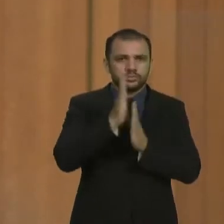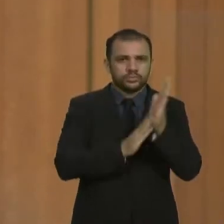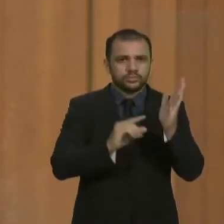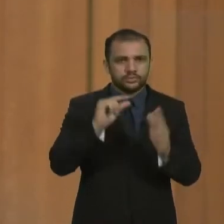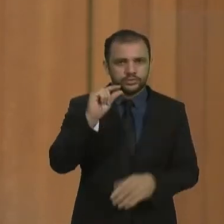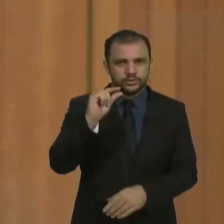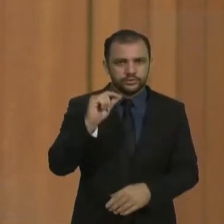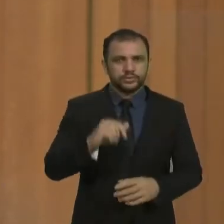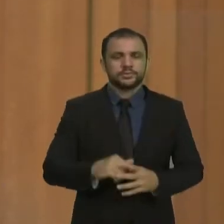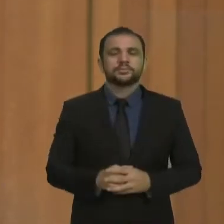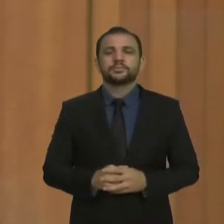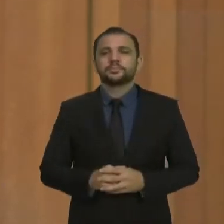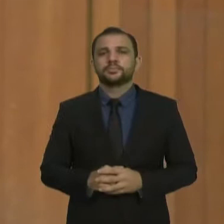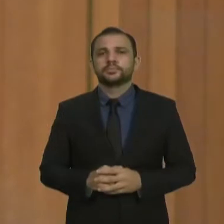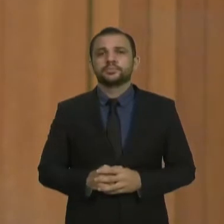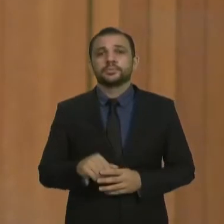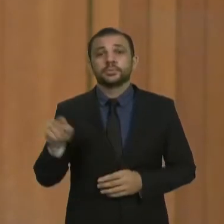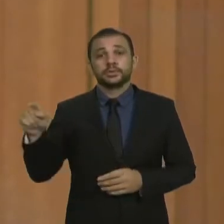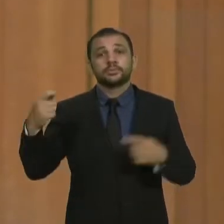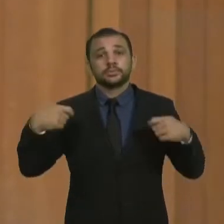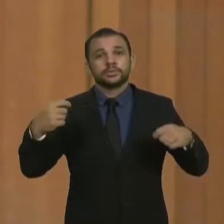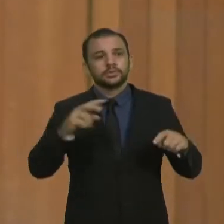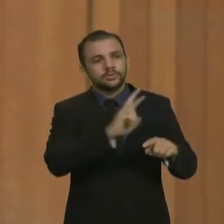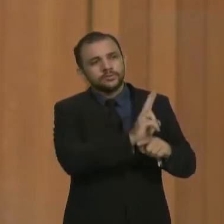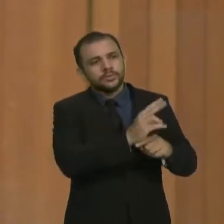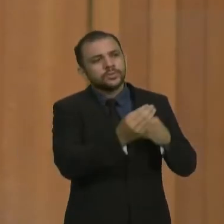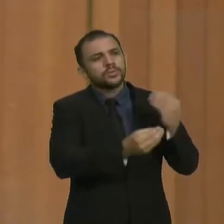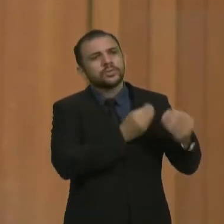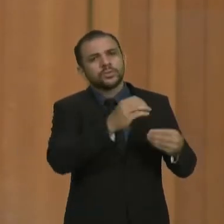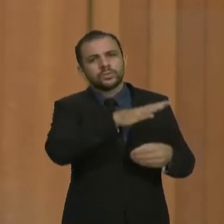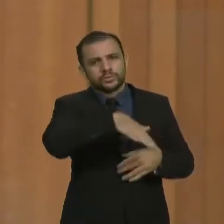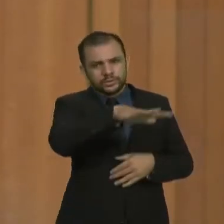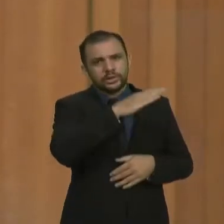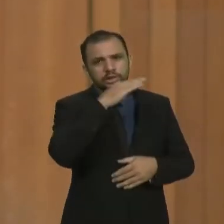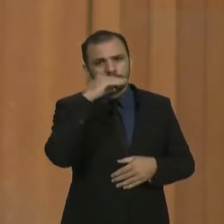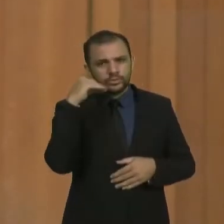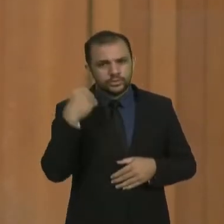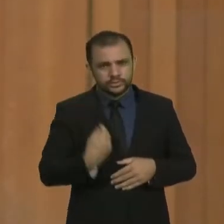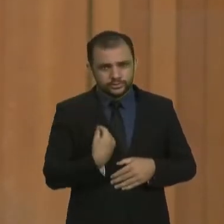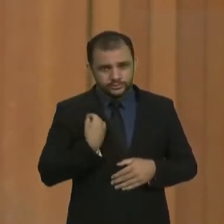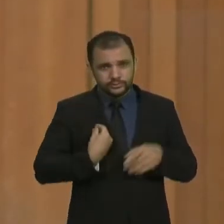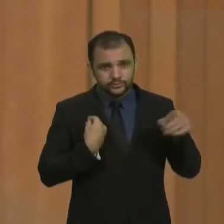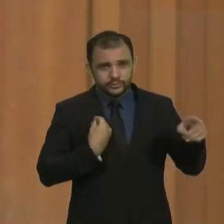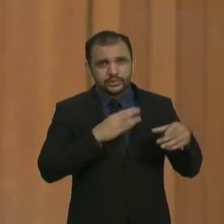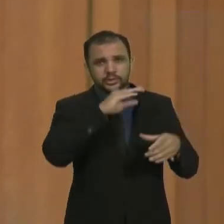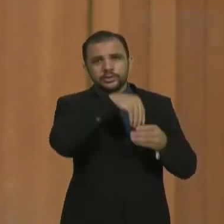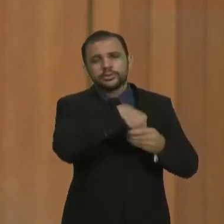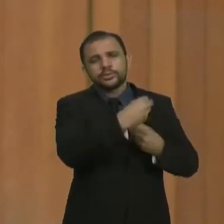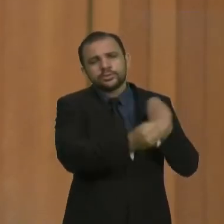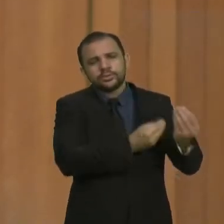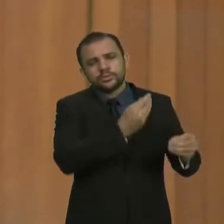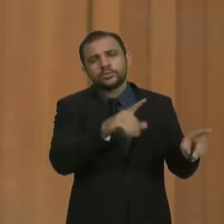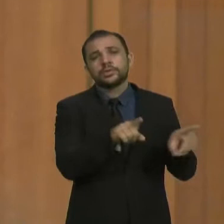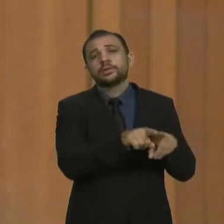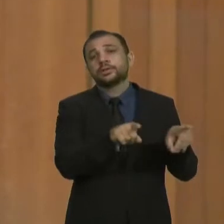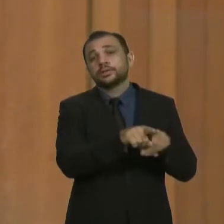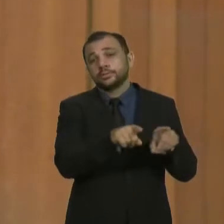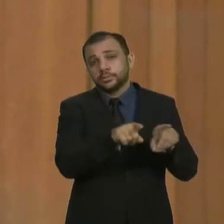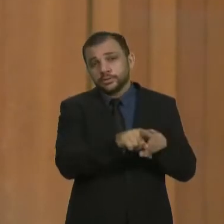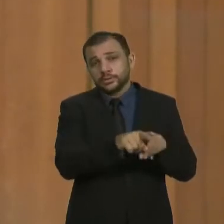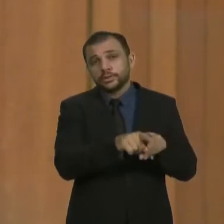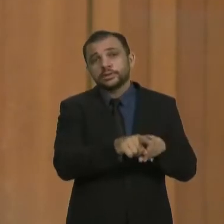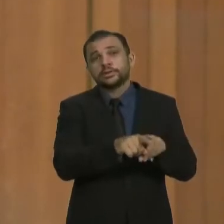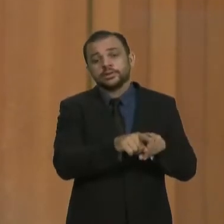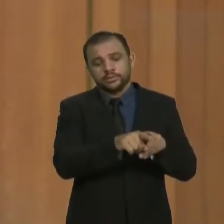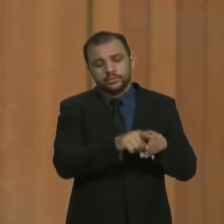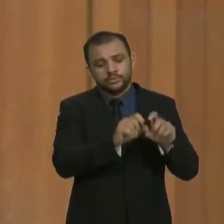instalações dos internos, dos adolescentes que estão passando por medidas socioeducativas e também a situação do